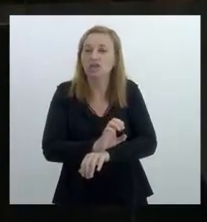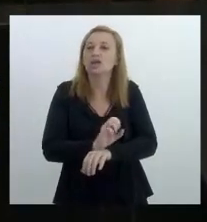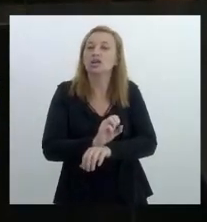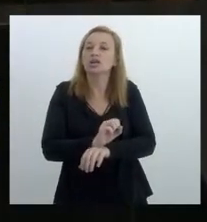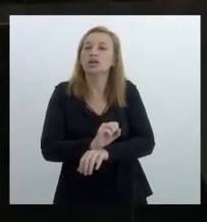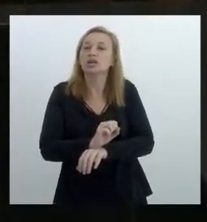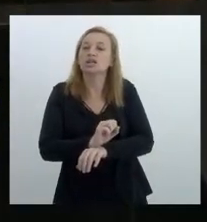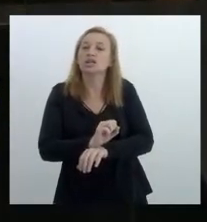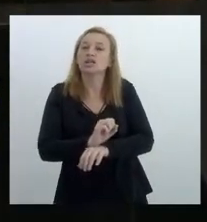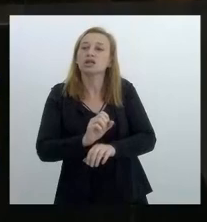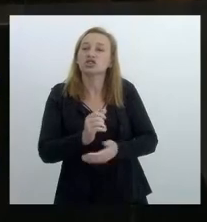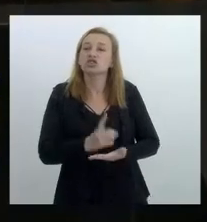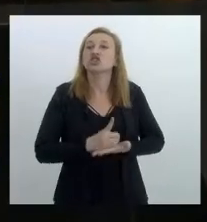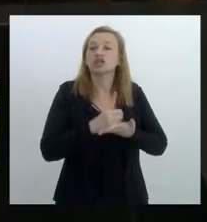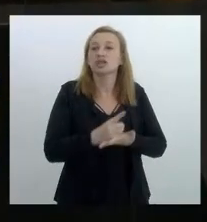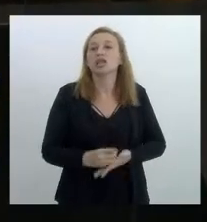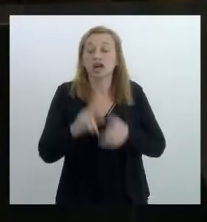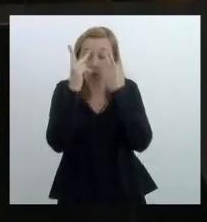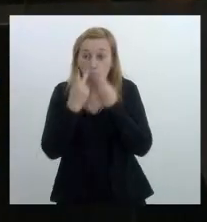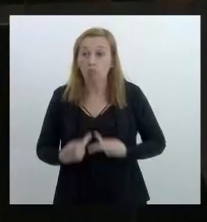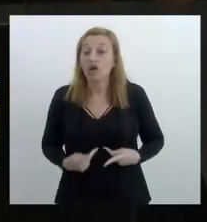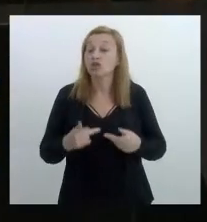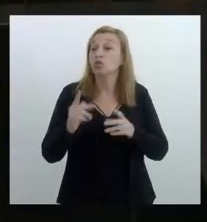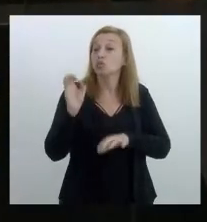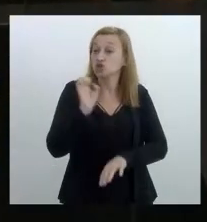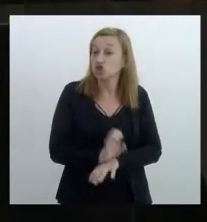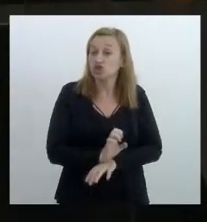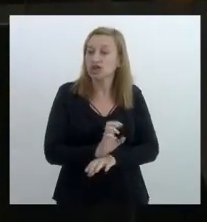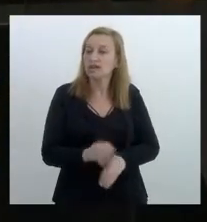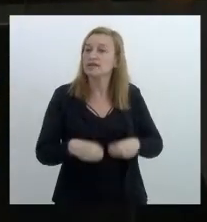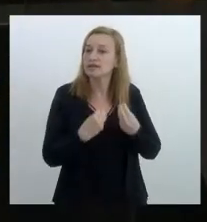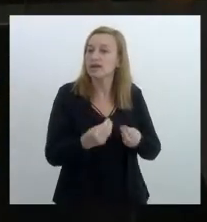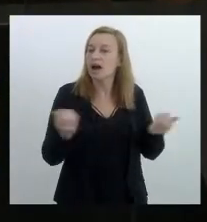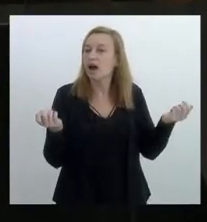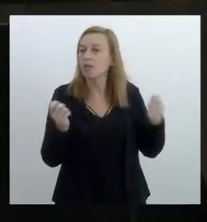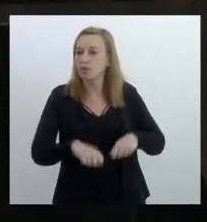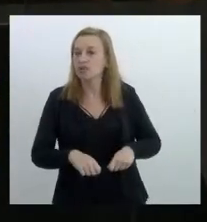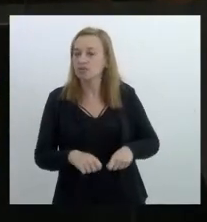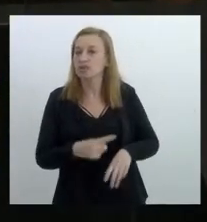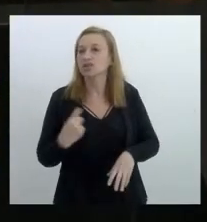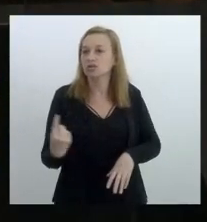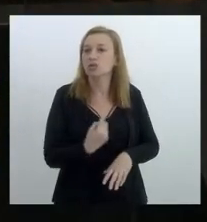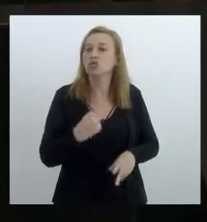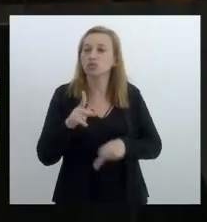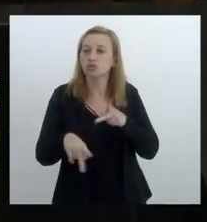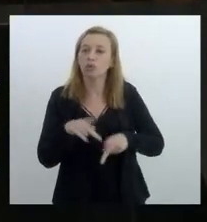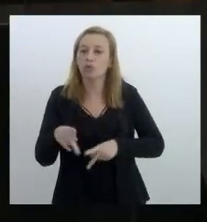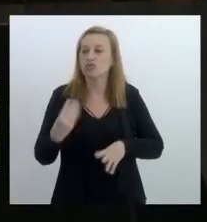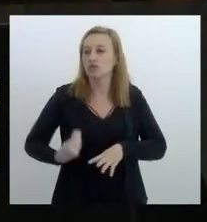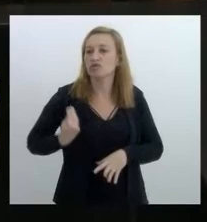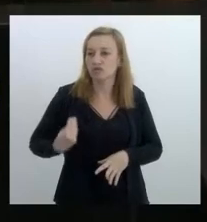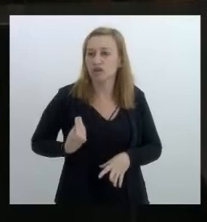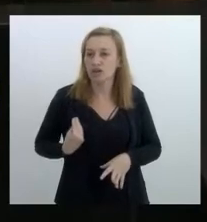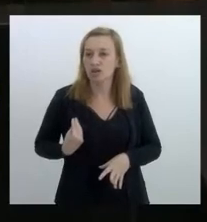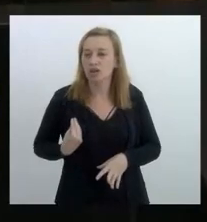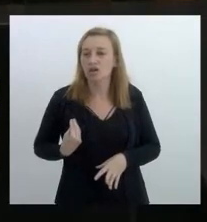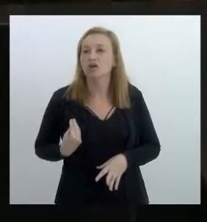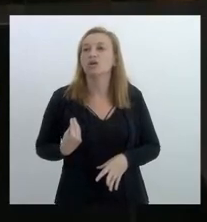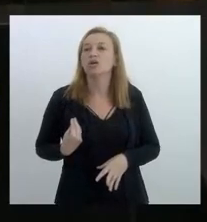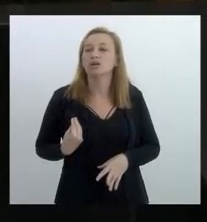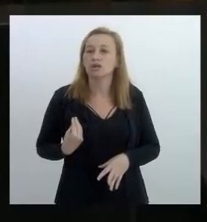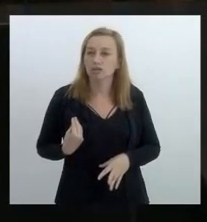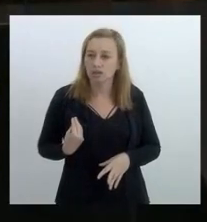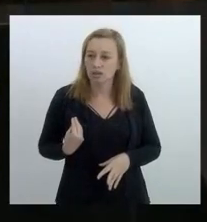de dignidade humana, num Estado que garanta a possibilidade da nossa população sobreviver à maior mazela